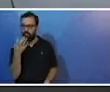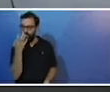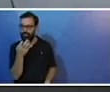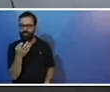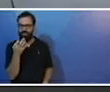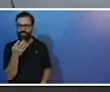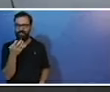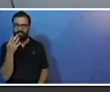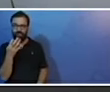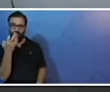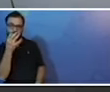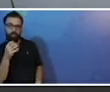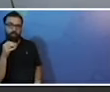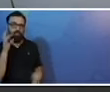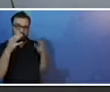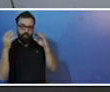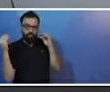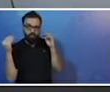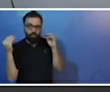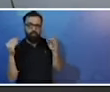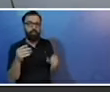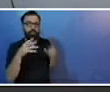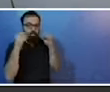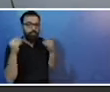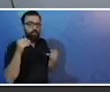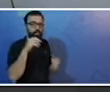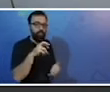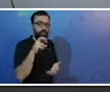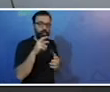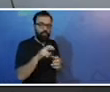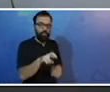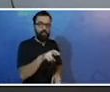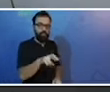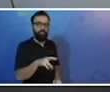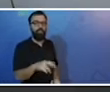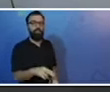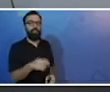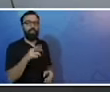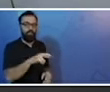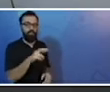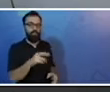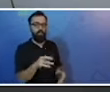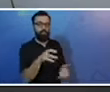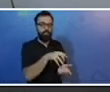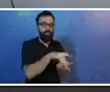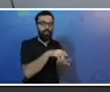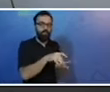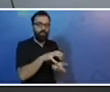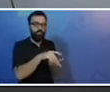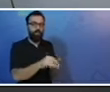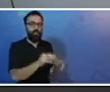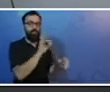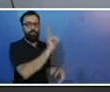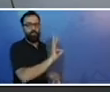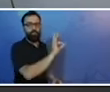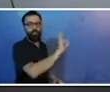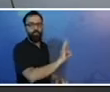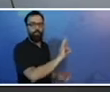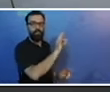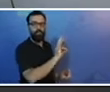Ó o cachorro no gato o gato no rato o rato na aranha aranha na